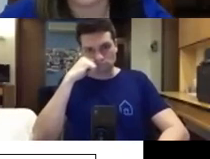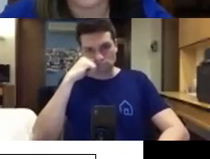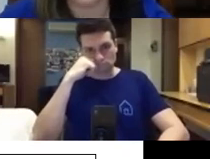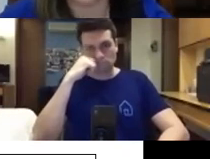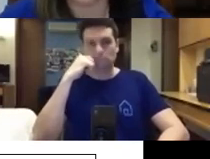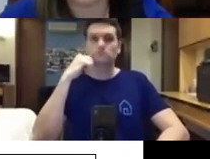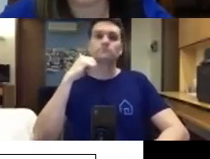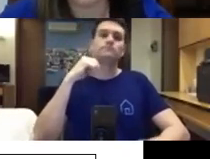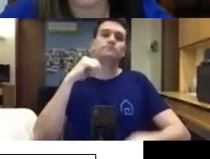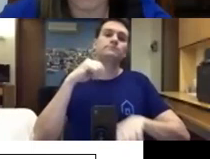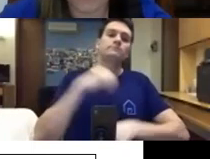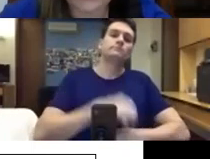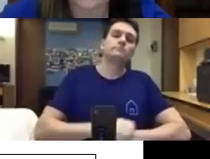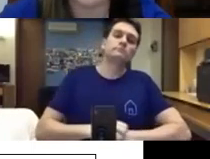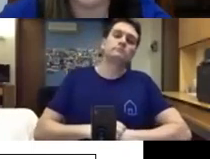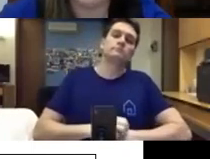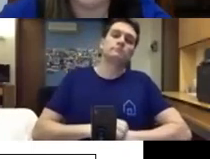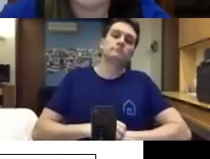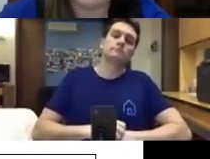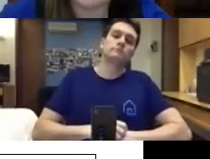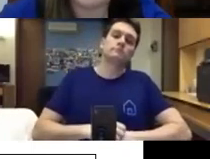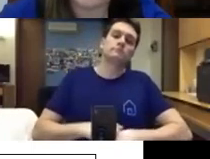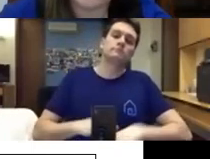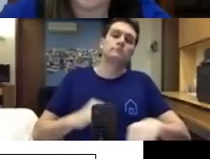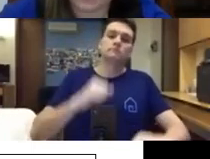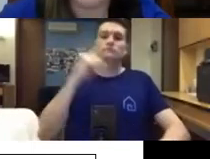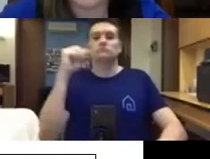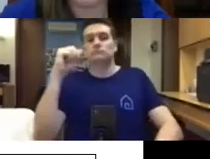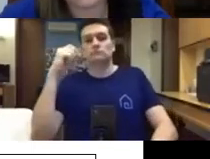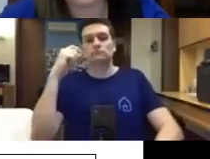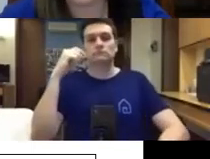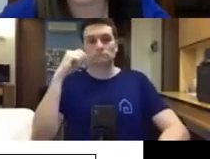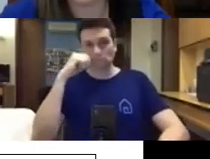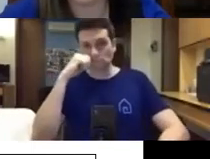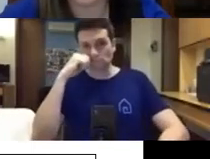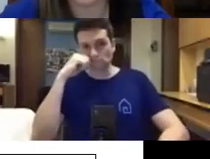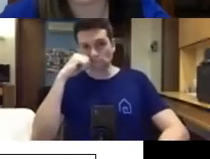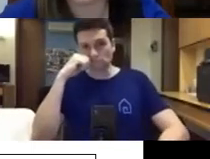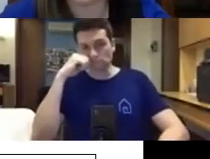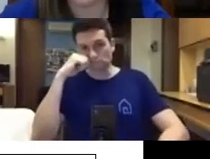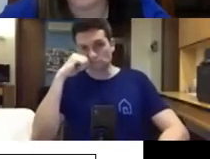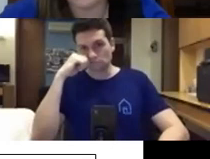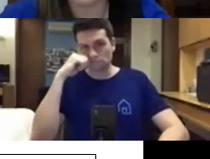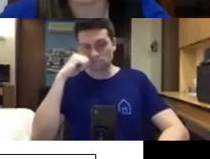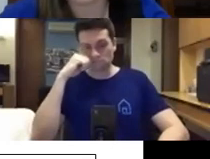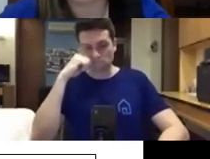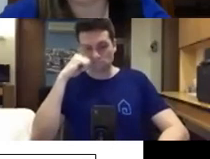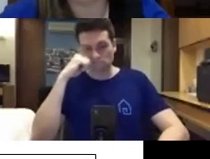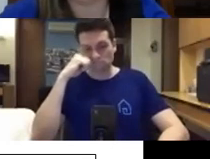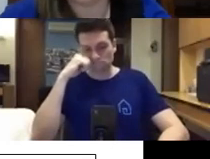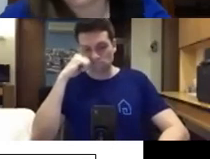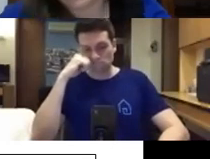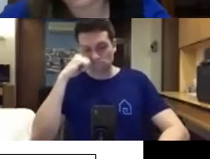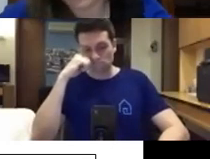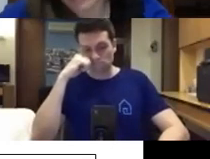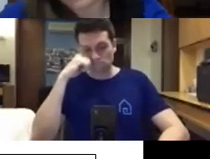tinha comentado, o quartzo vai da formação alfa para beta, o que tem uma expansão de volume,